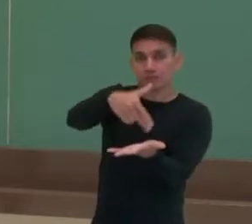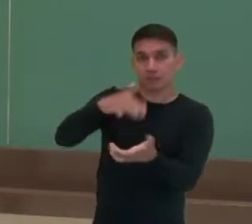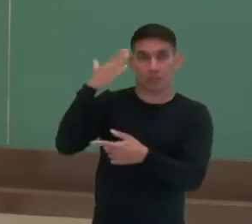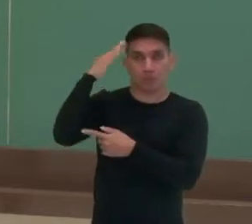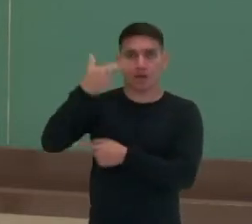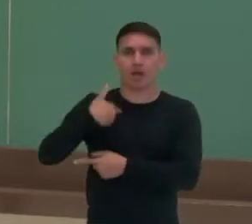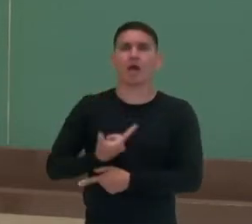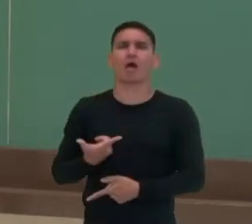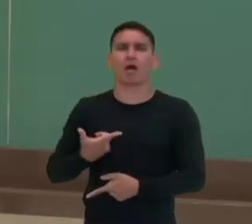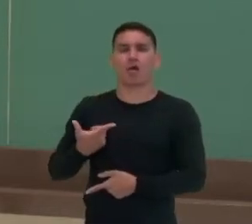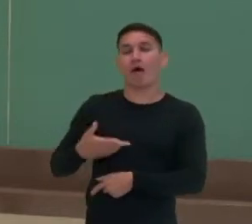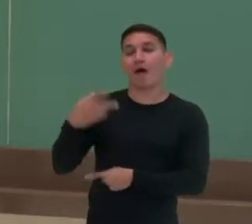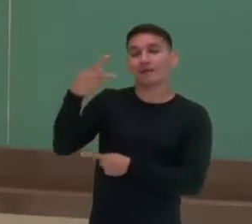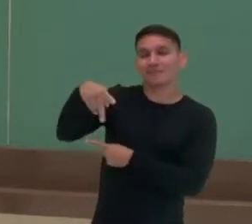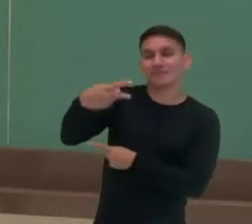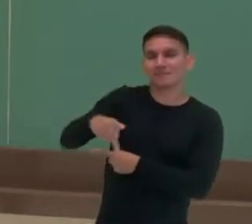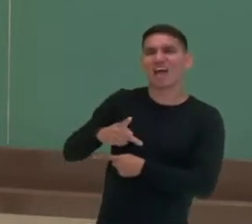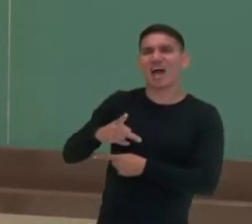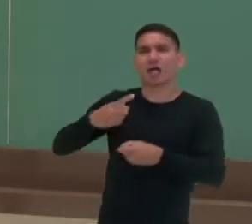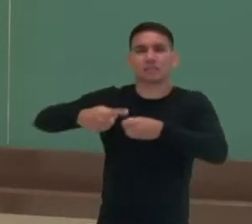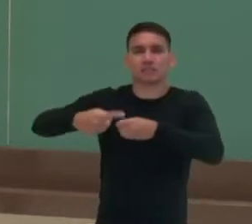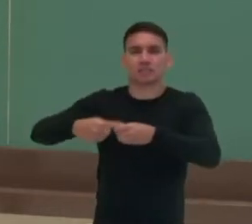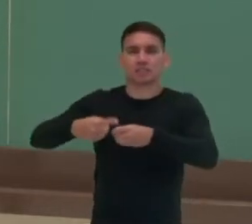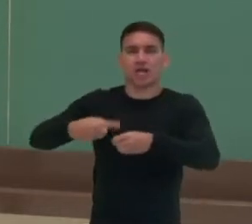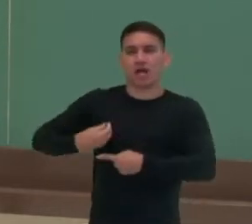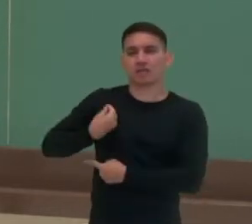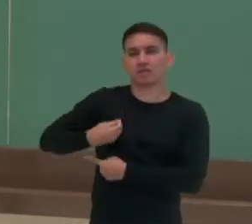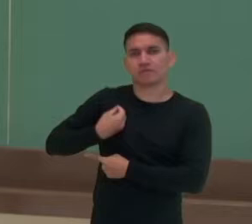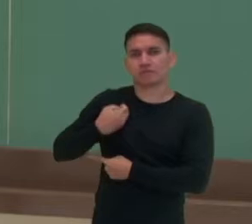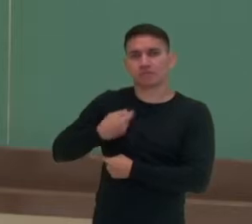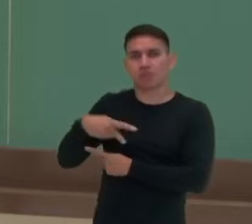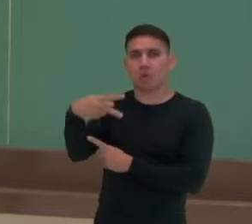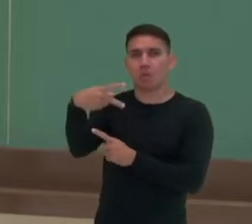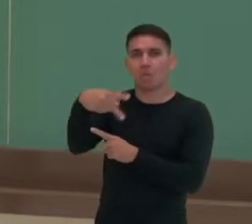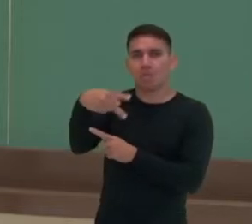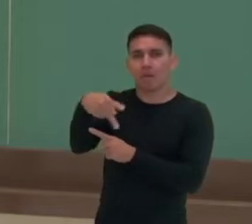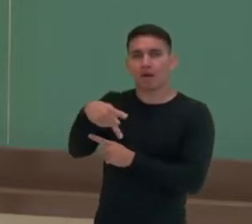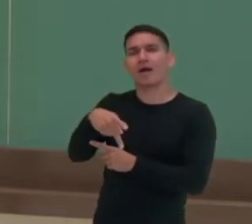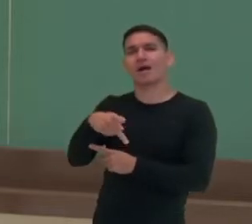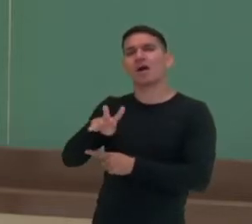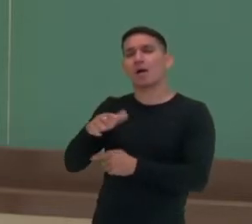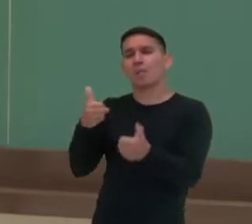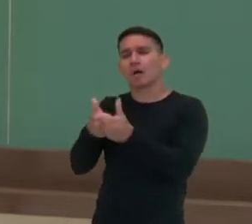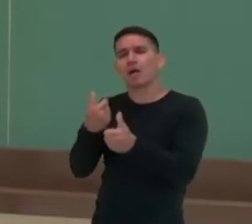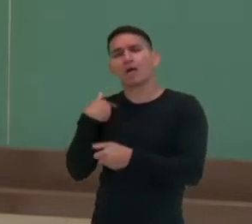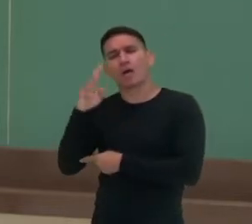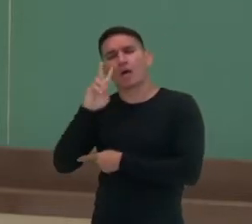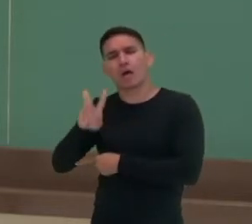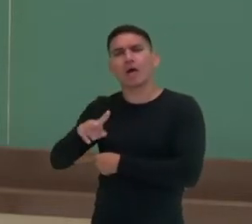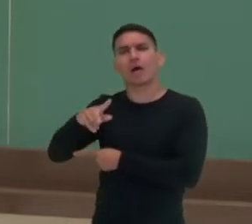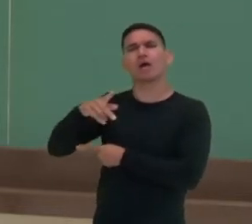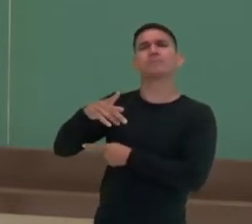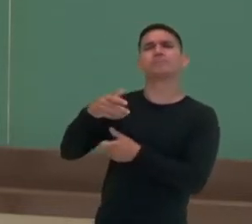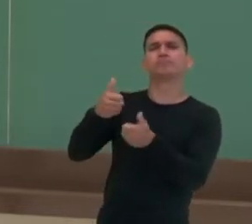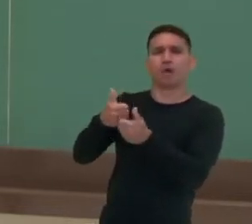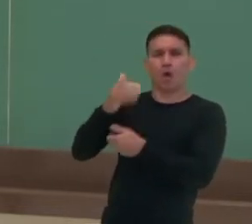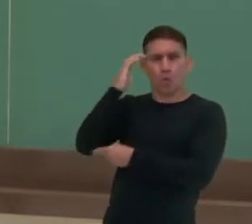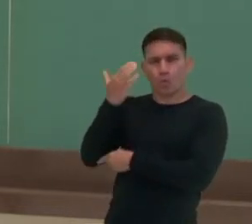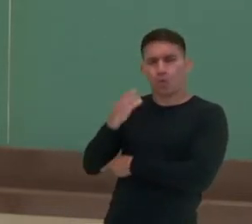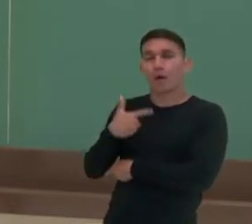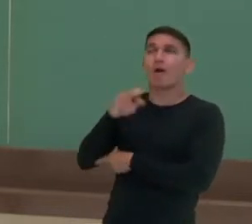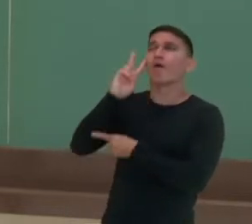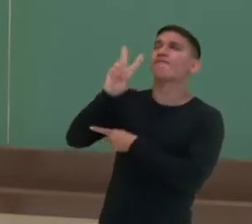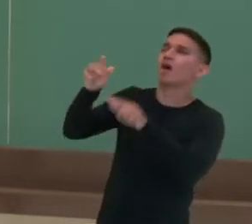eu moro, Piraquara, região metropolitana de Curitiba, vez ou outra eu encontrava um cartaz sobre grupo